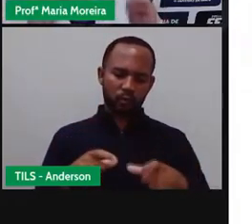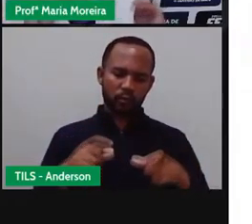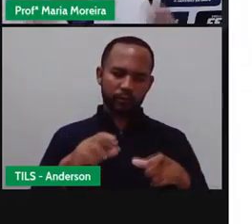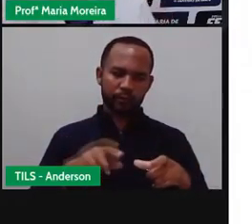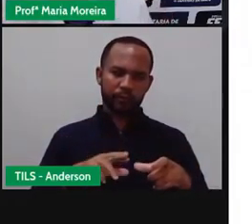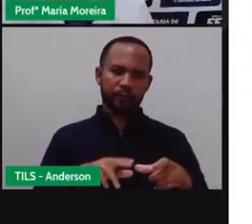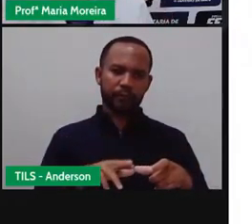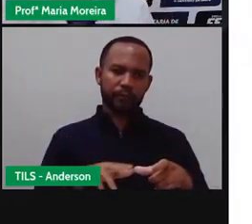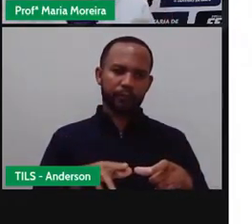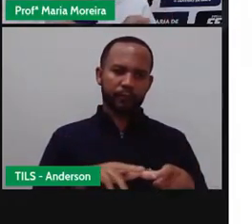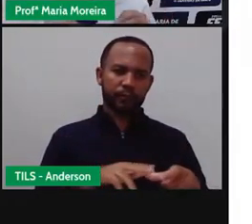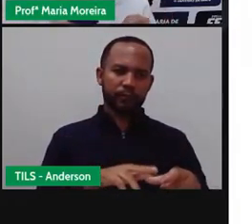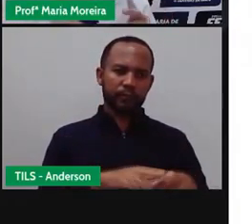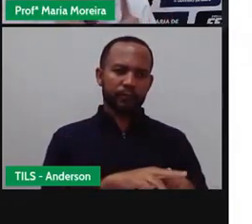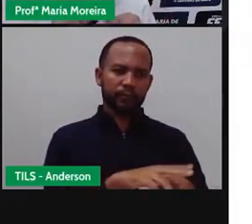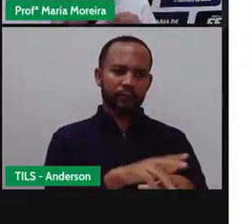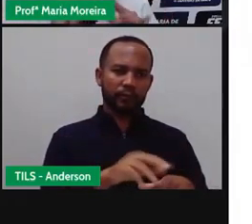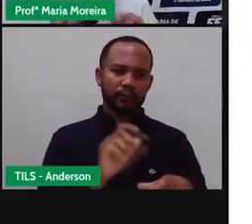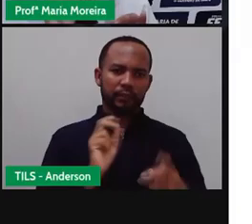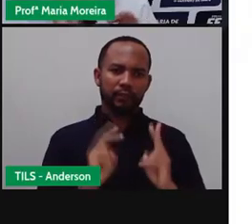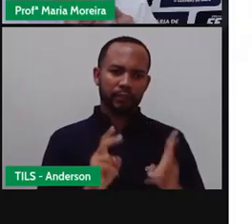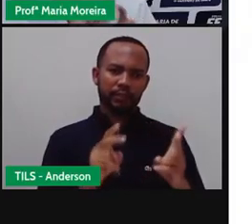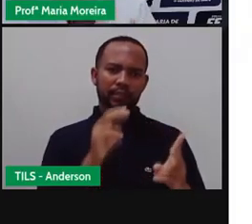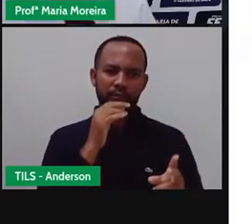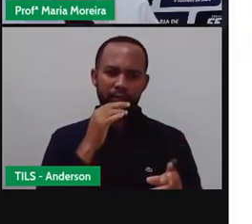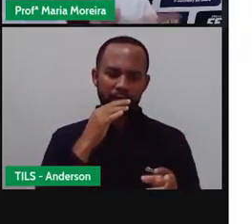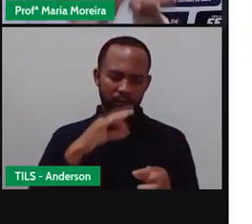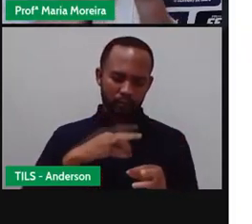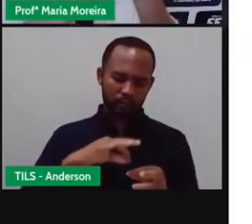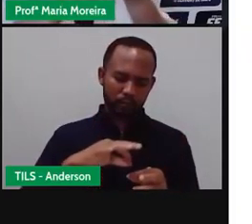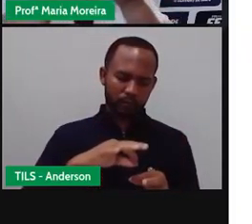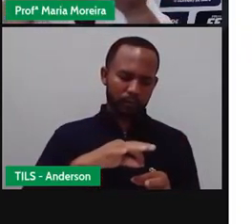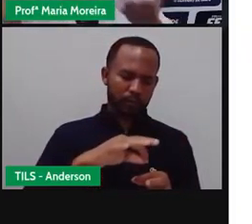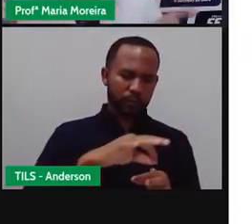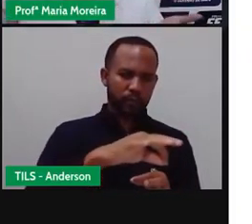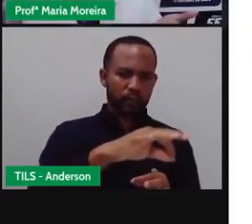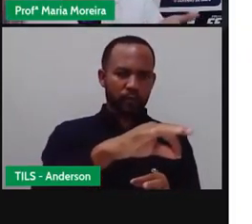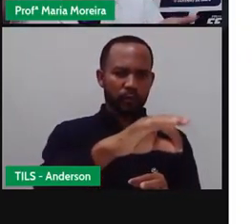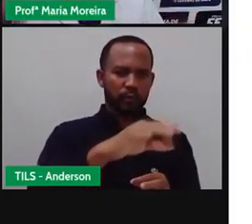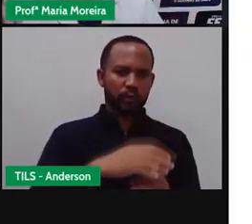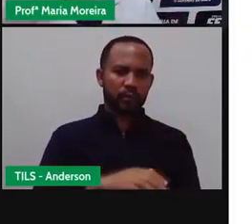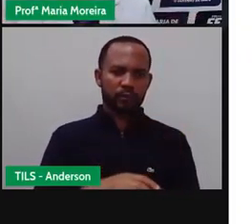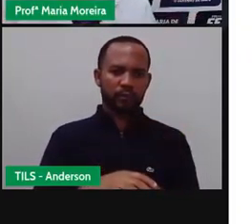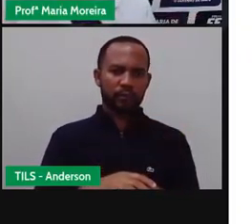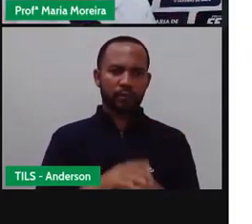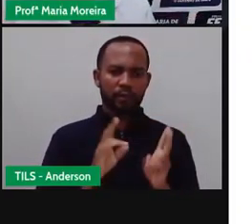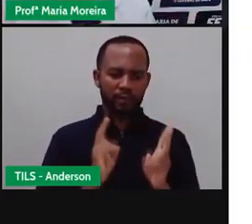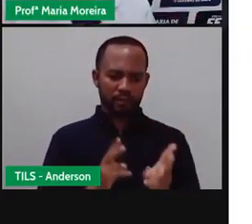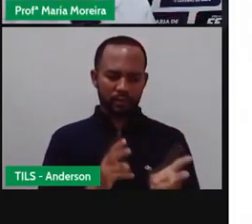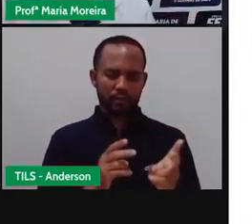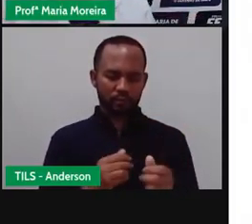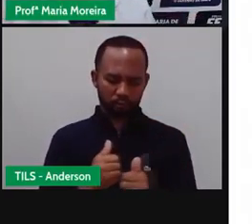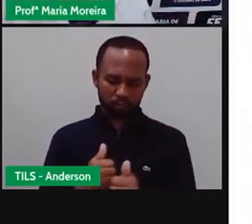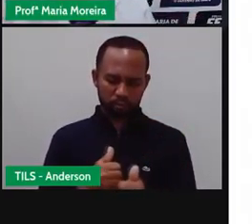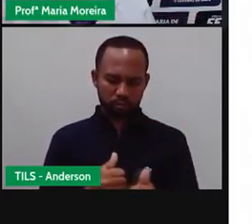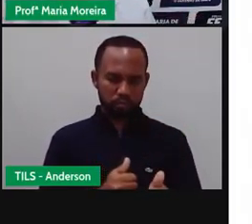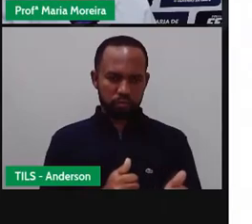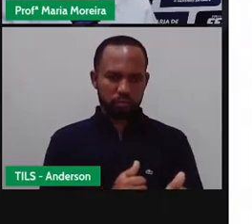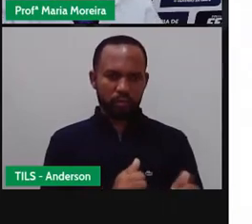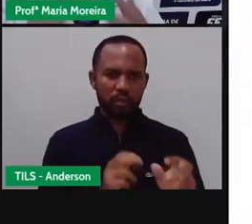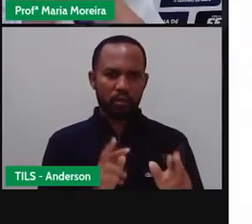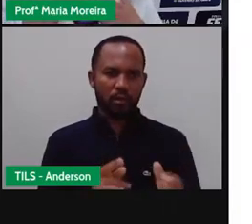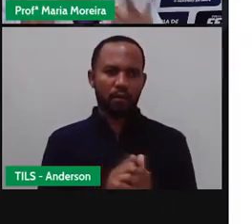é justamente por isso que quando a gente olha as formiguinhas, o rastro da formiga, elas estão ali andando o quê? Ó, seguindo uma espécie de